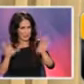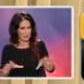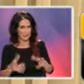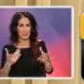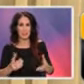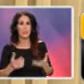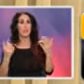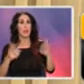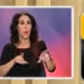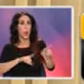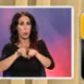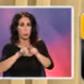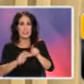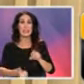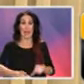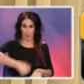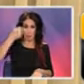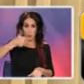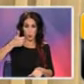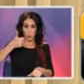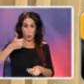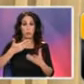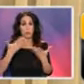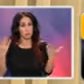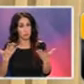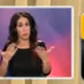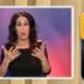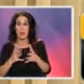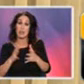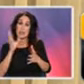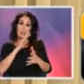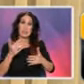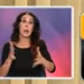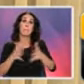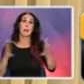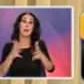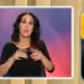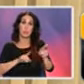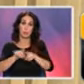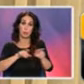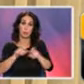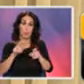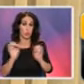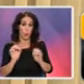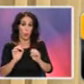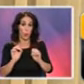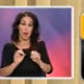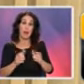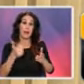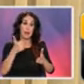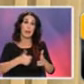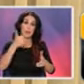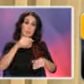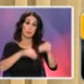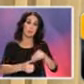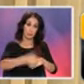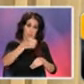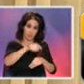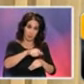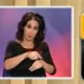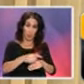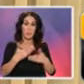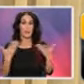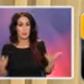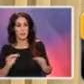força política vencedora não obteve a maioria dos deputados nem à o António Assembleia Costa da República.